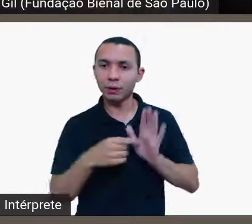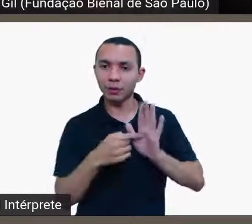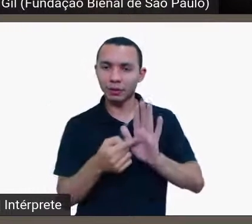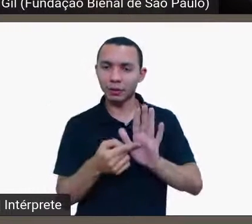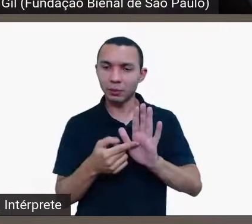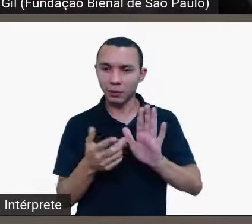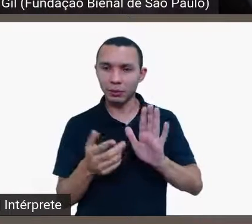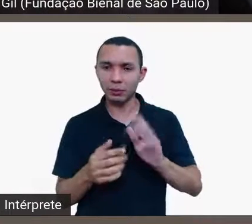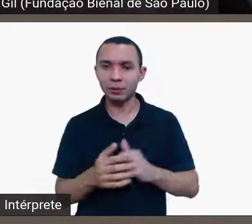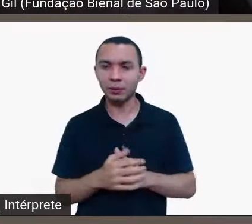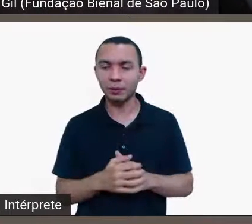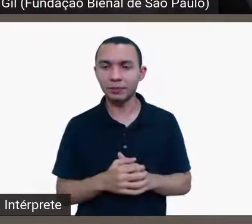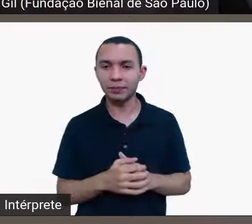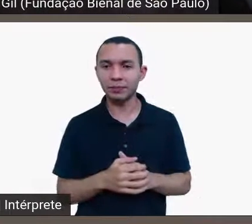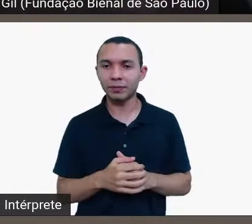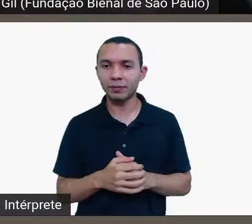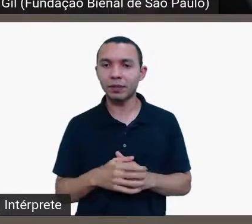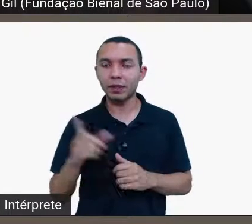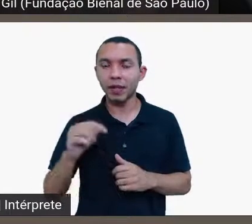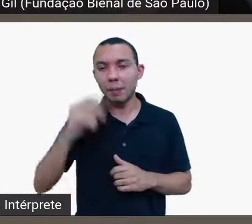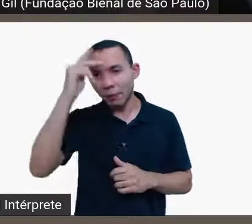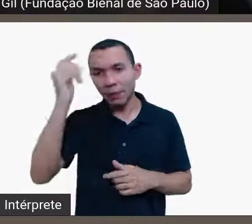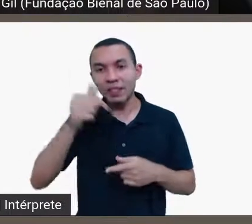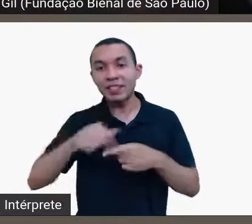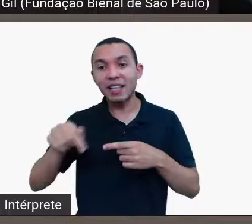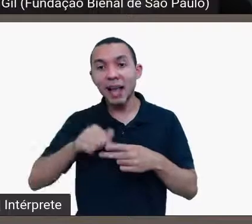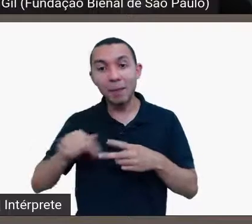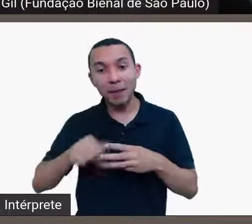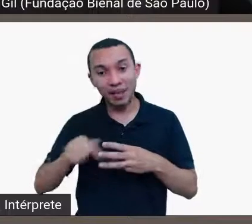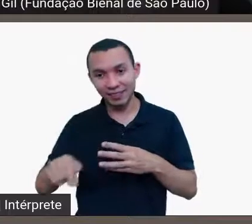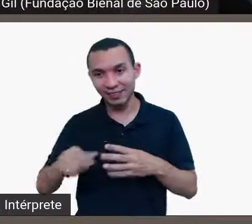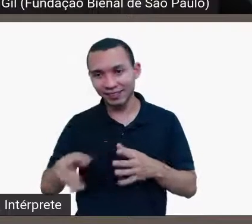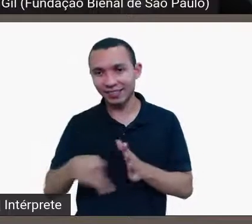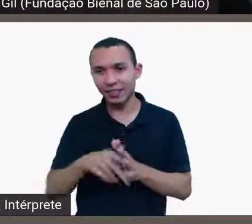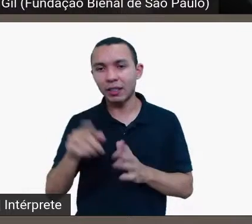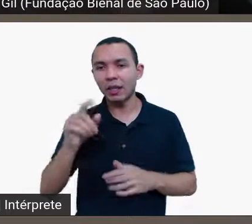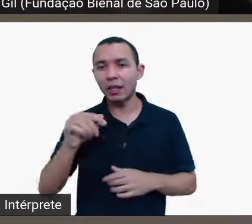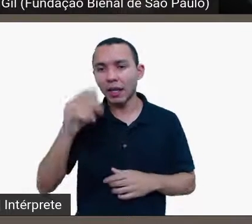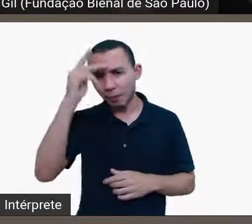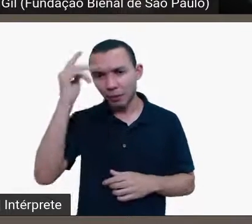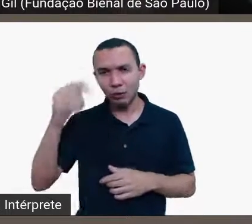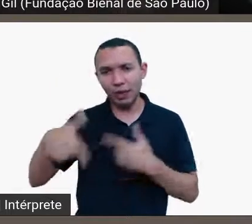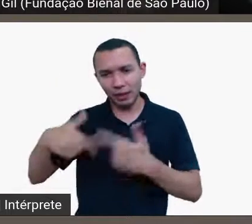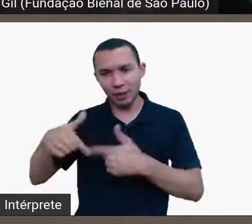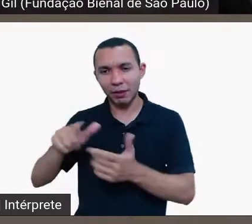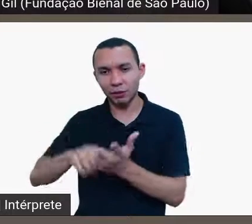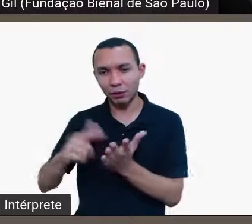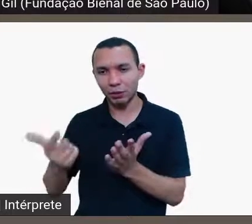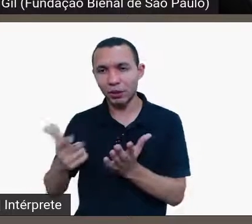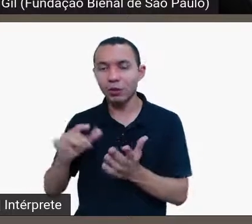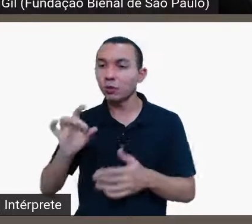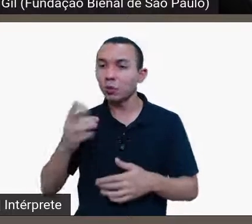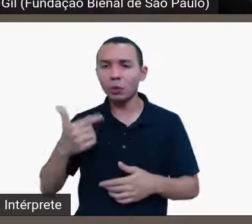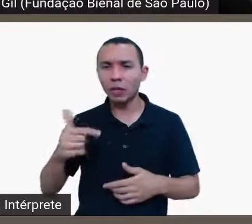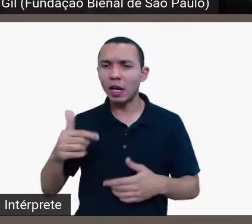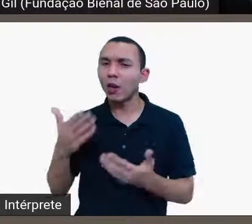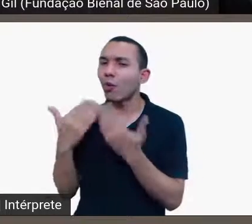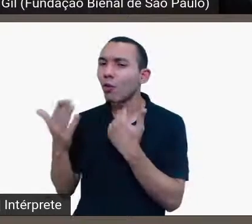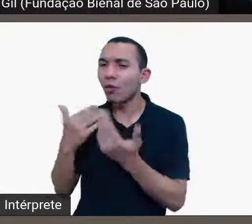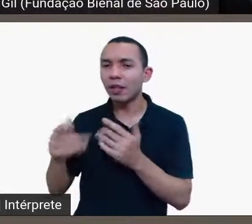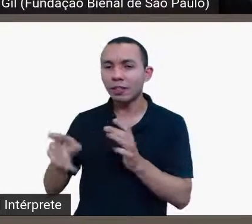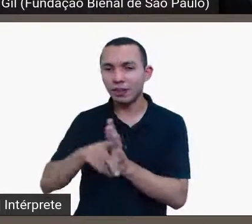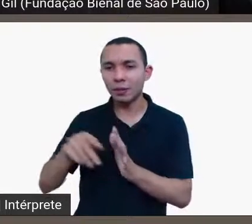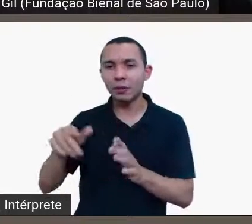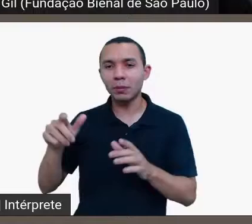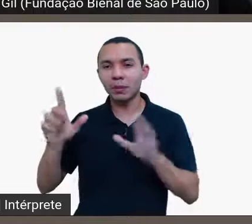eram os semaneiros, digamos, que eram ignorantes em relação à fotografia, não é que não havia um debate, não havia uma conversa sobre fotografia rolando no Brasil.